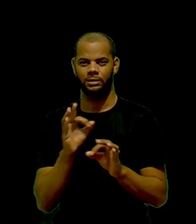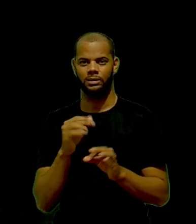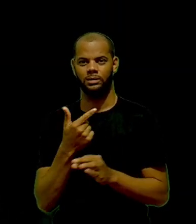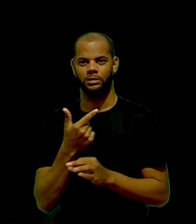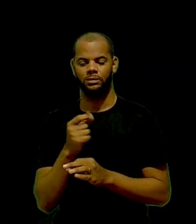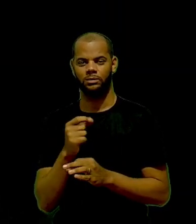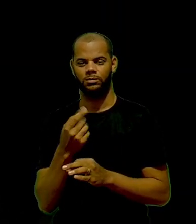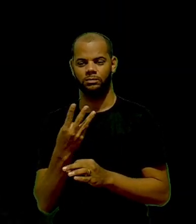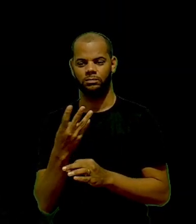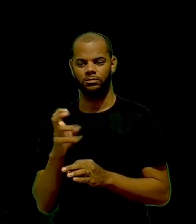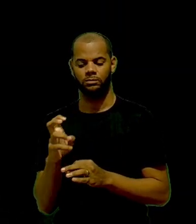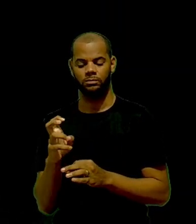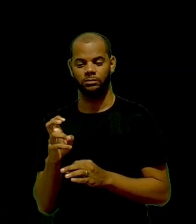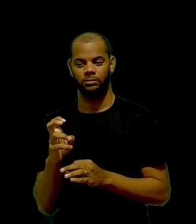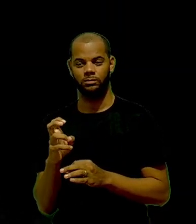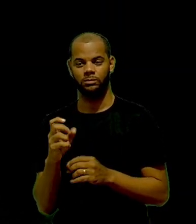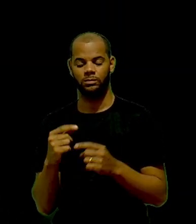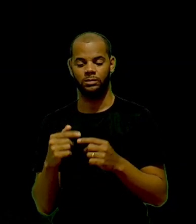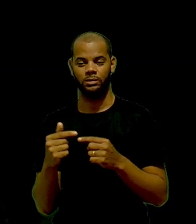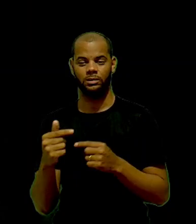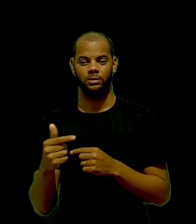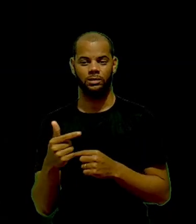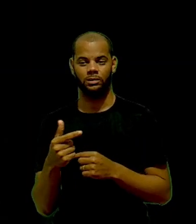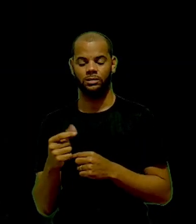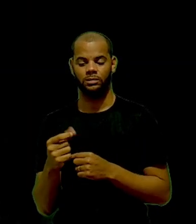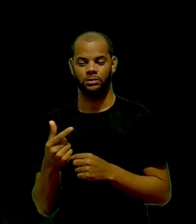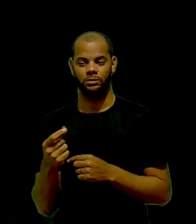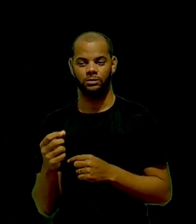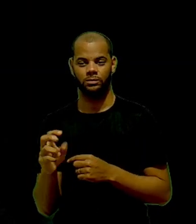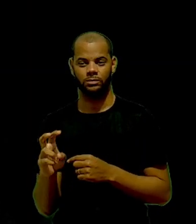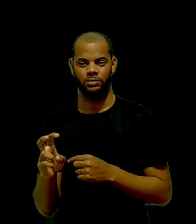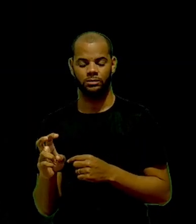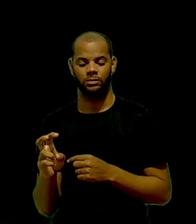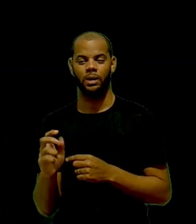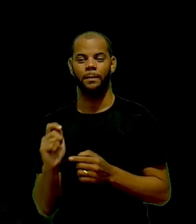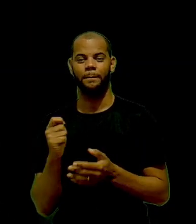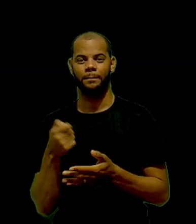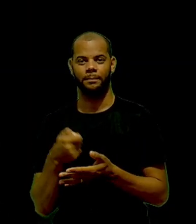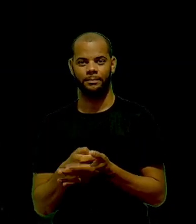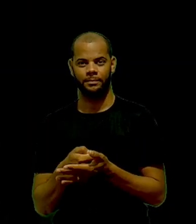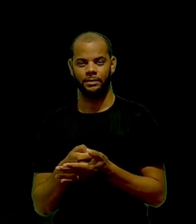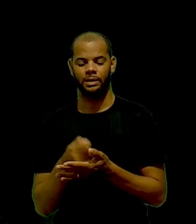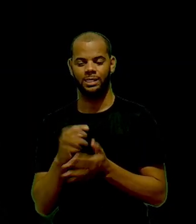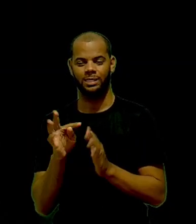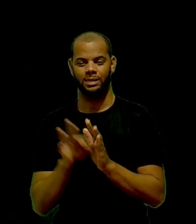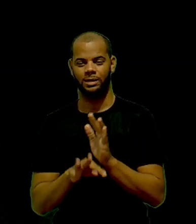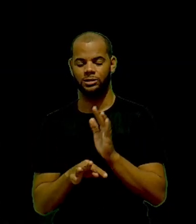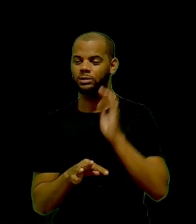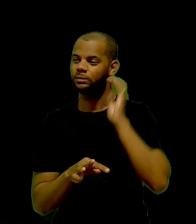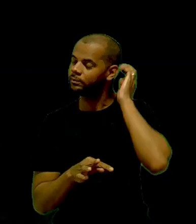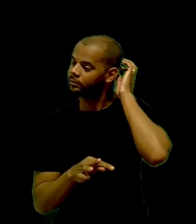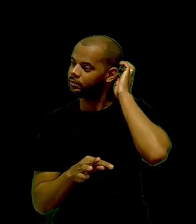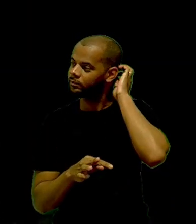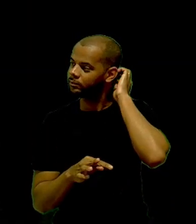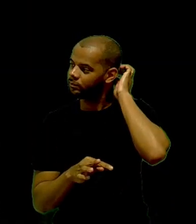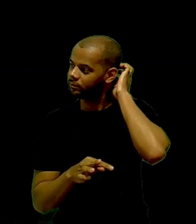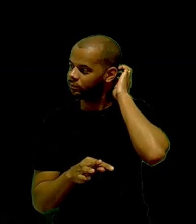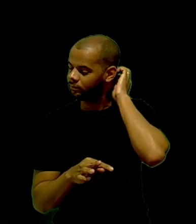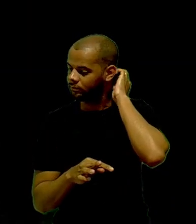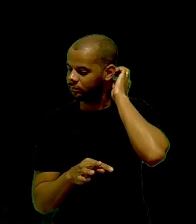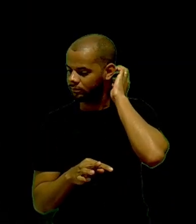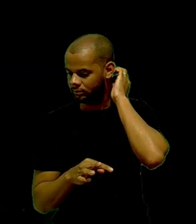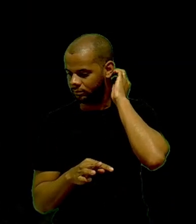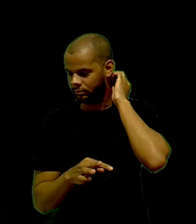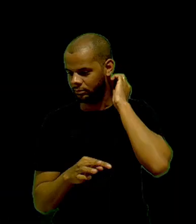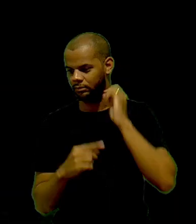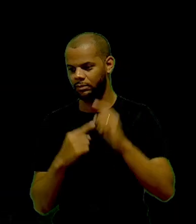2045. Quem instala a partir de 2025 começa a pagar e a cada ano que passa